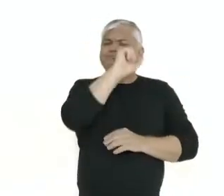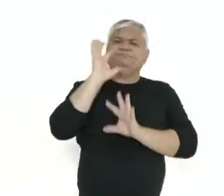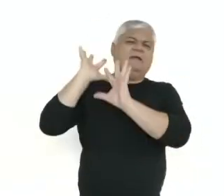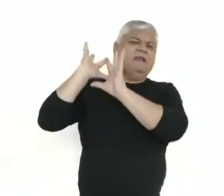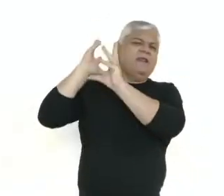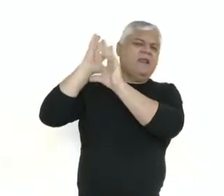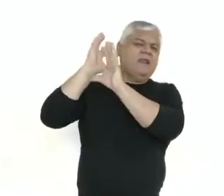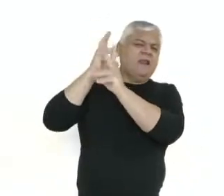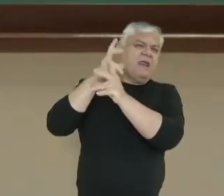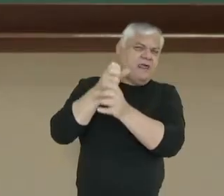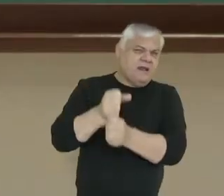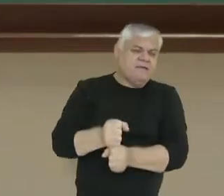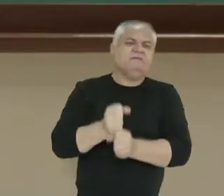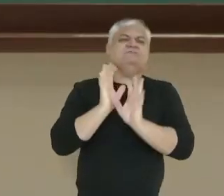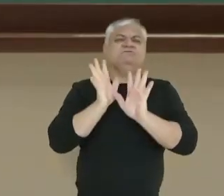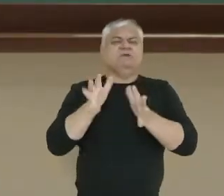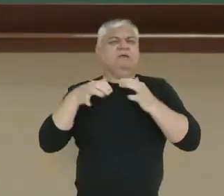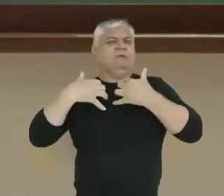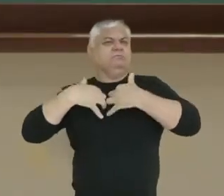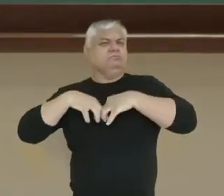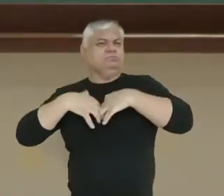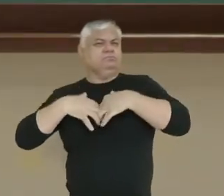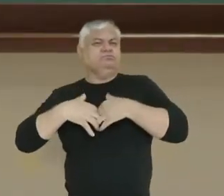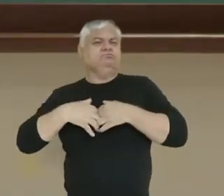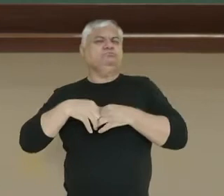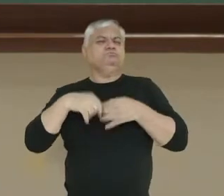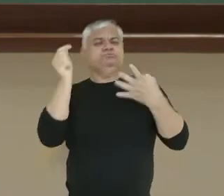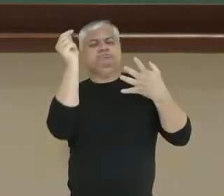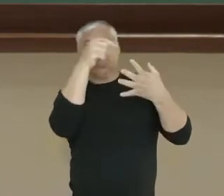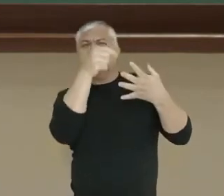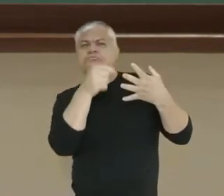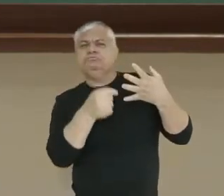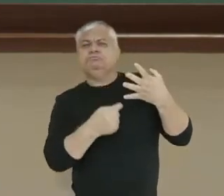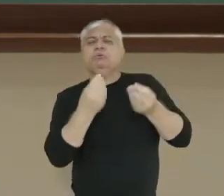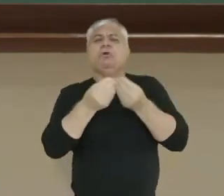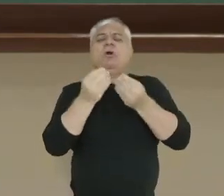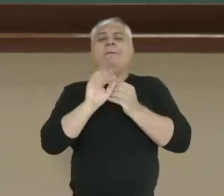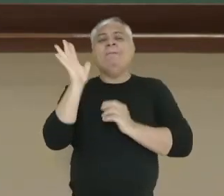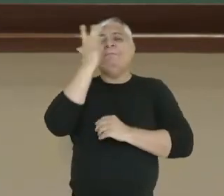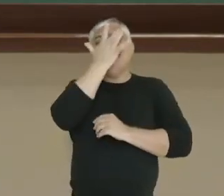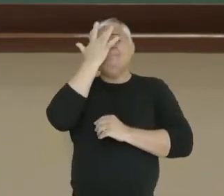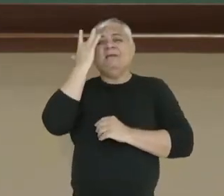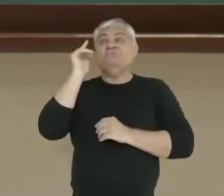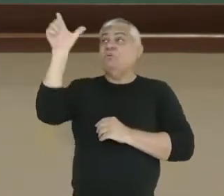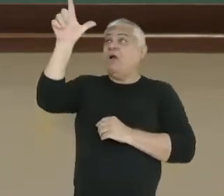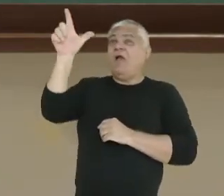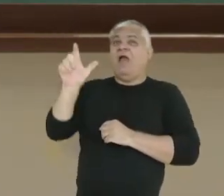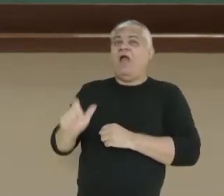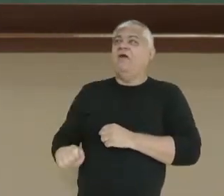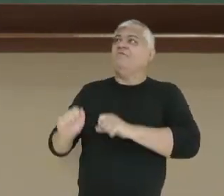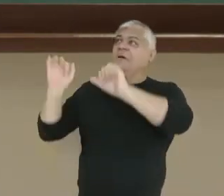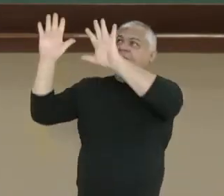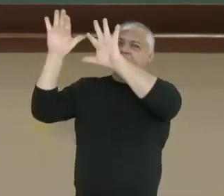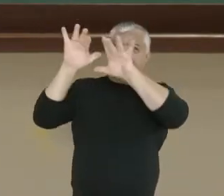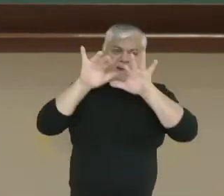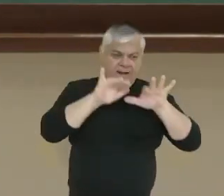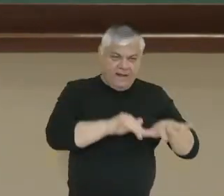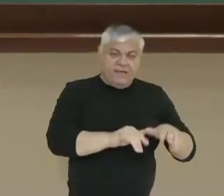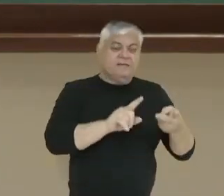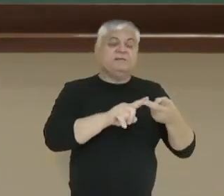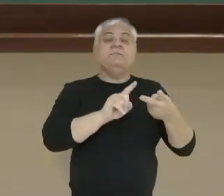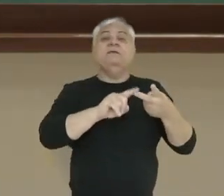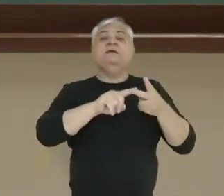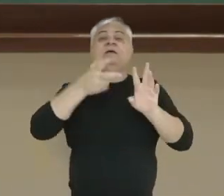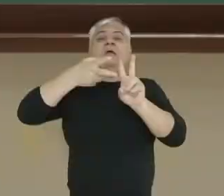viu, pensou sobre essas questões do africano e as questões do indígena dentro da história